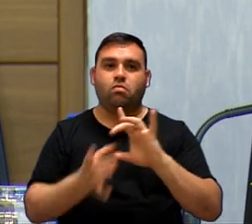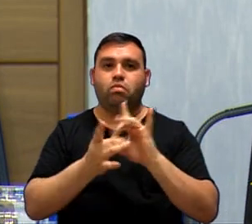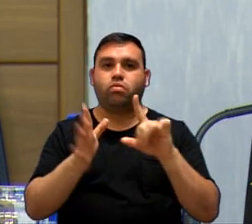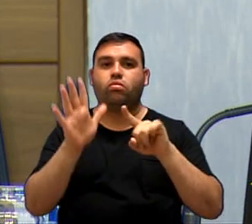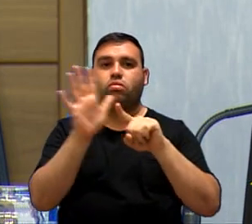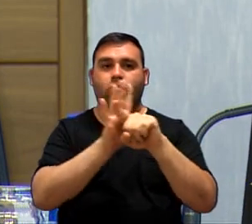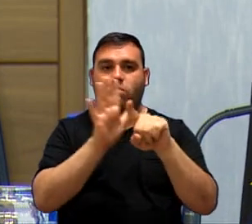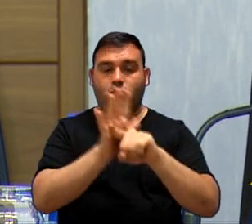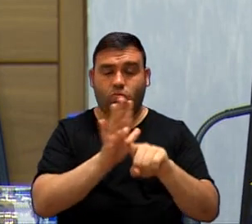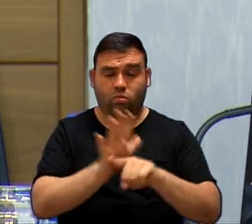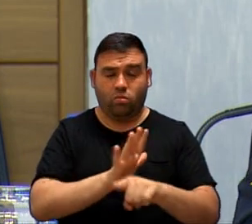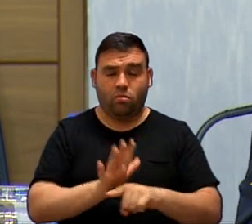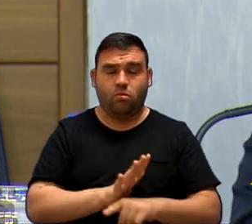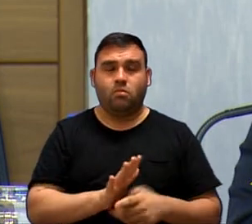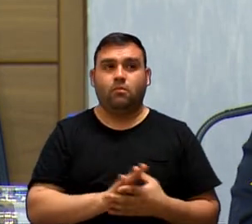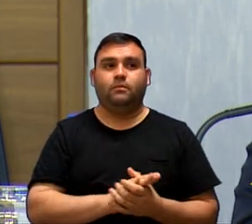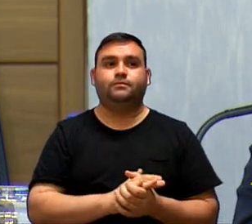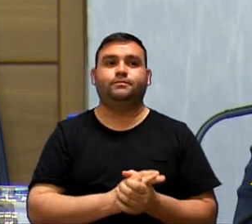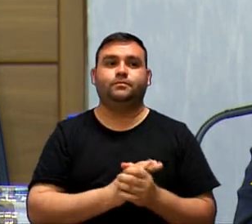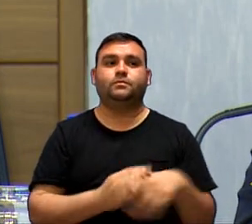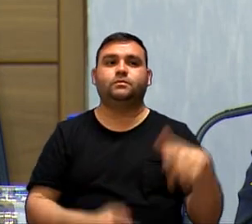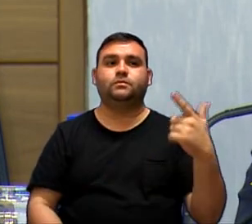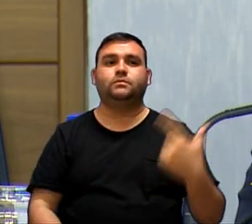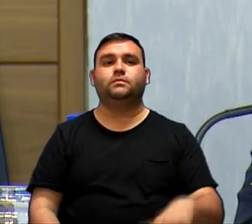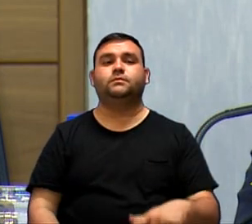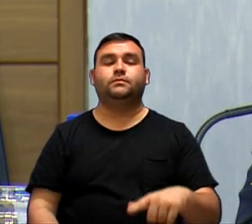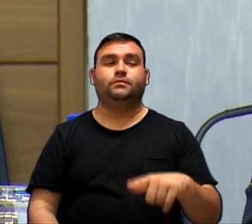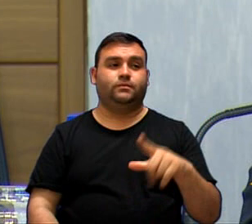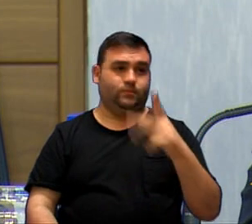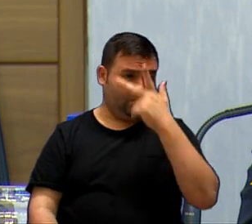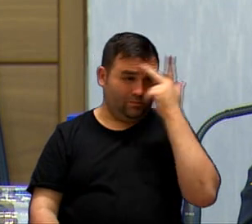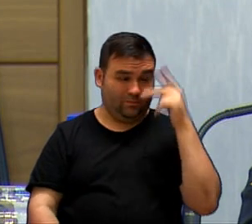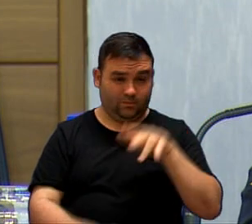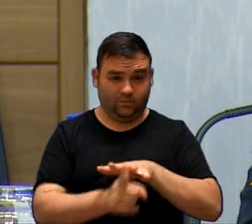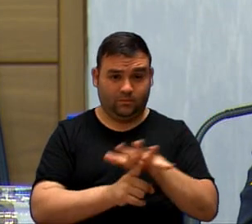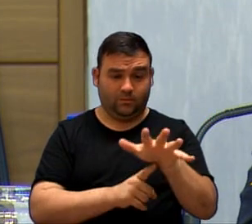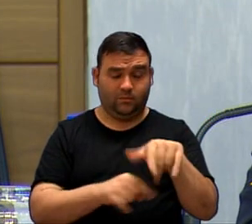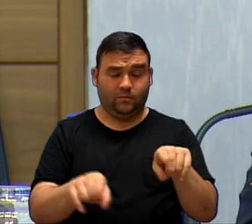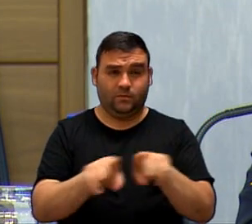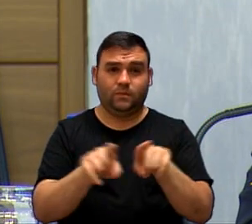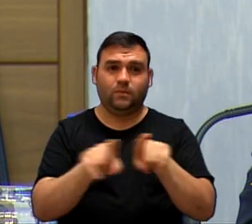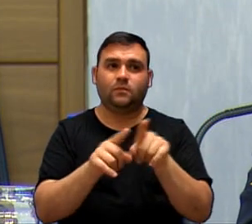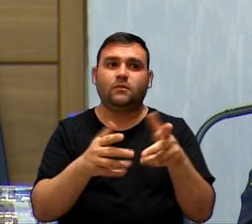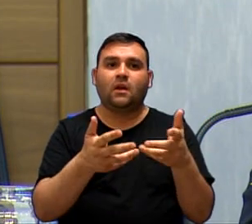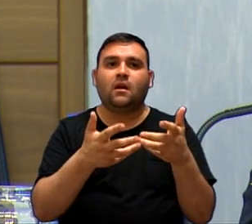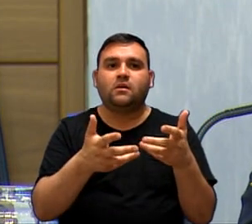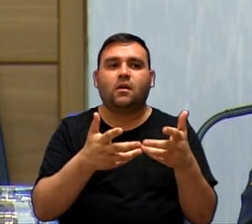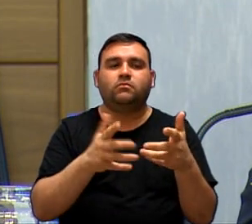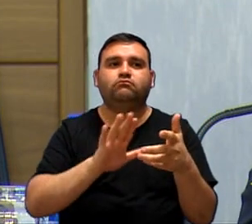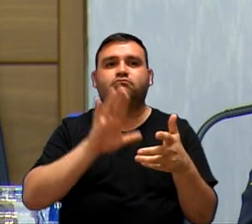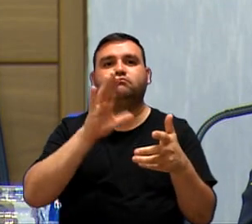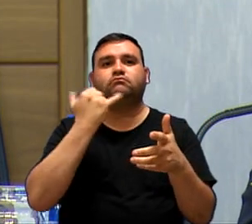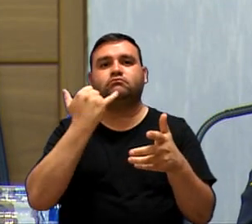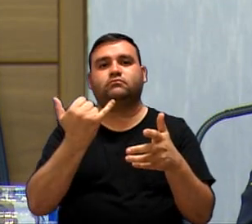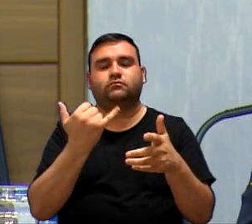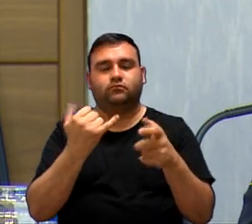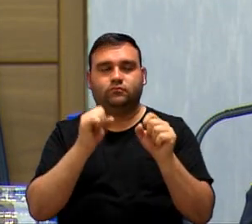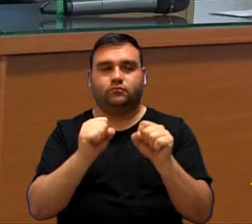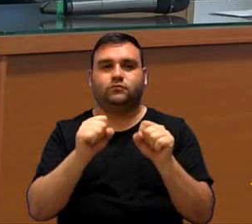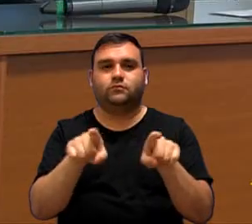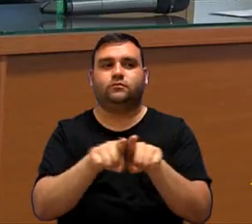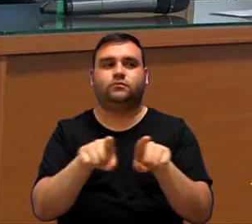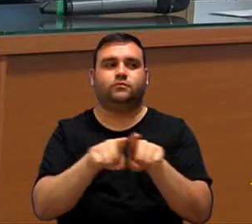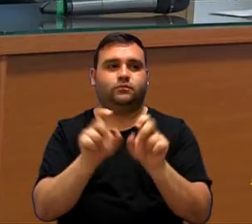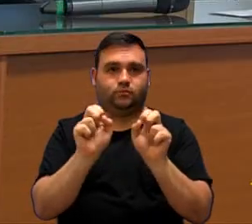aberto. E depois eu passo para a plateia e para quem fizer a intervenção também via telefone. Tá